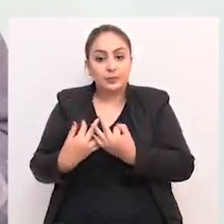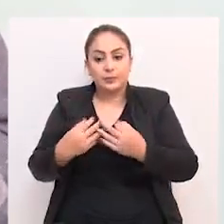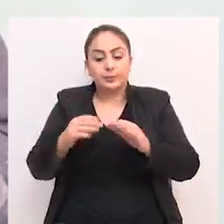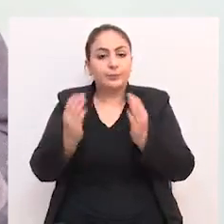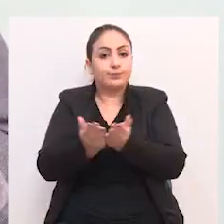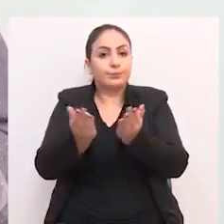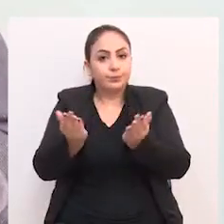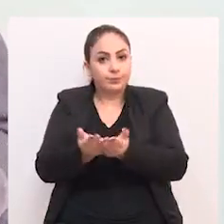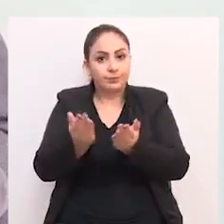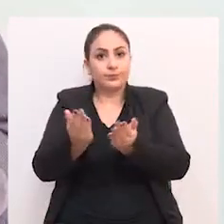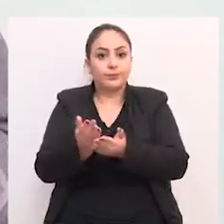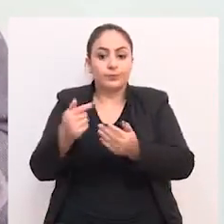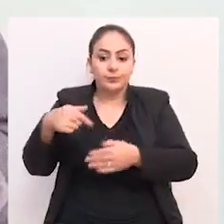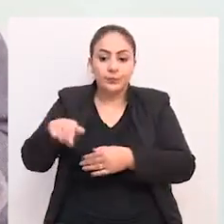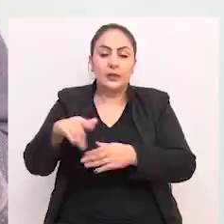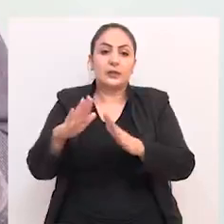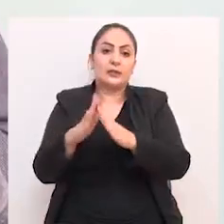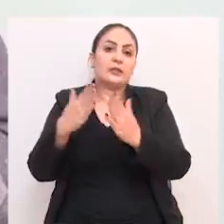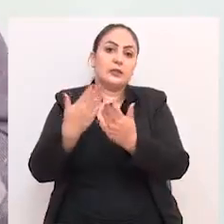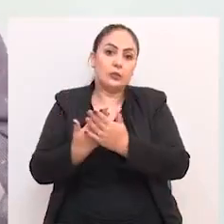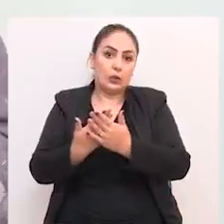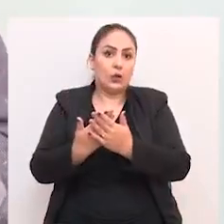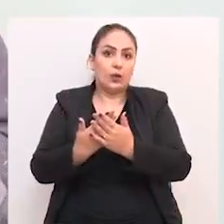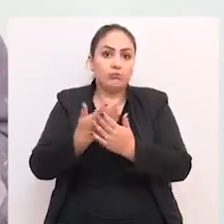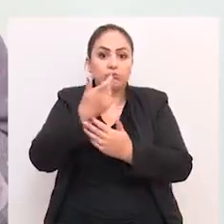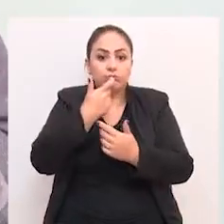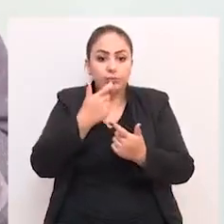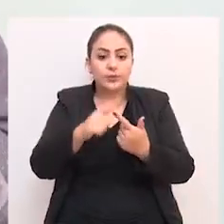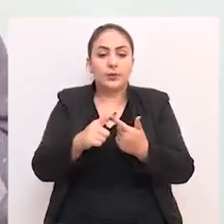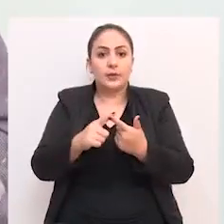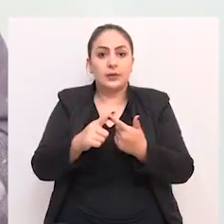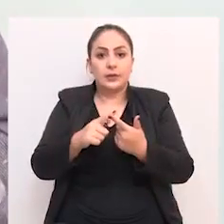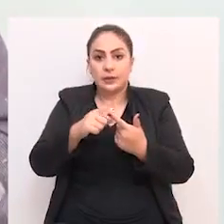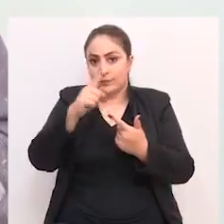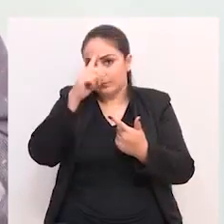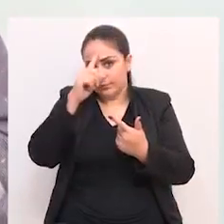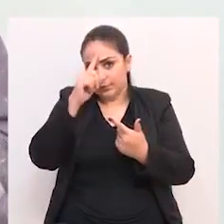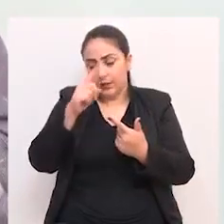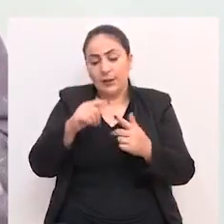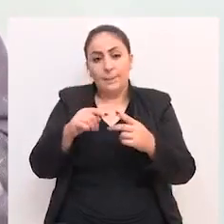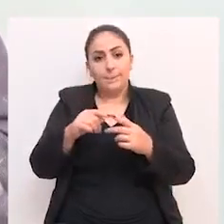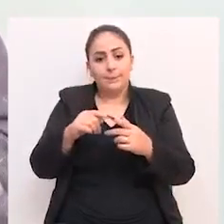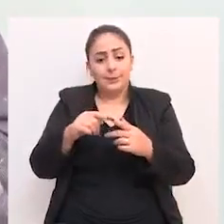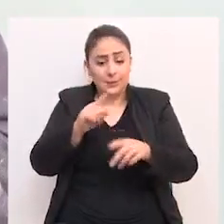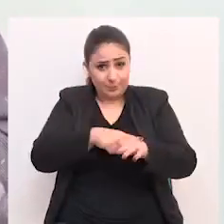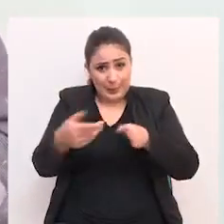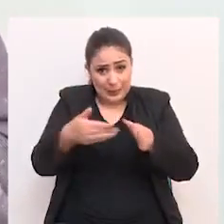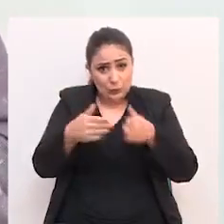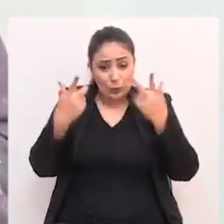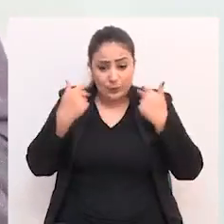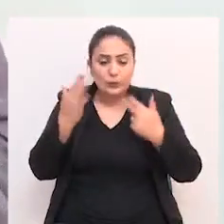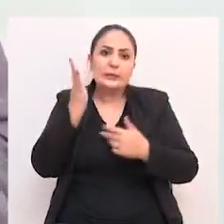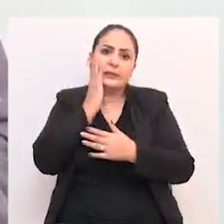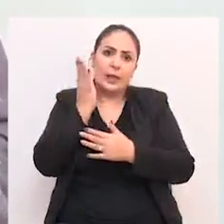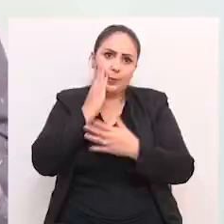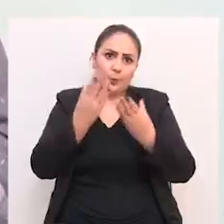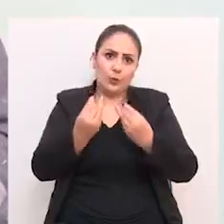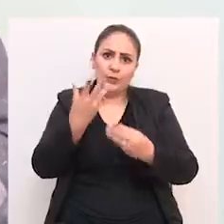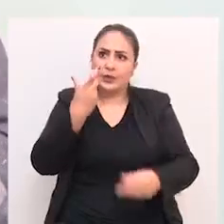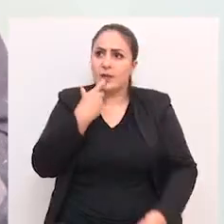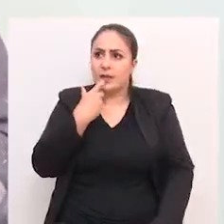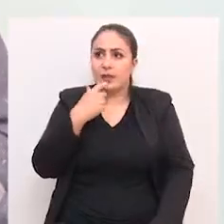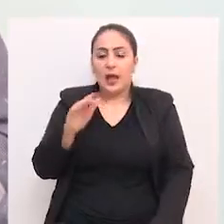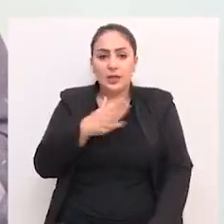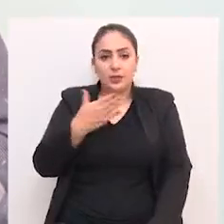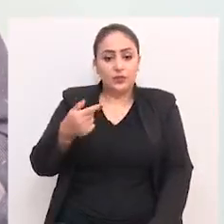carentes que frequentavam as escolas, as EMEIs, né, nesse período normal. Porque a gente sabe que muitas crianças, às